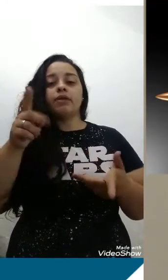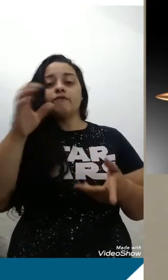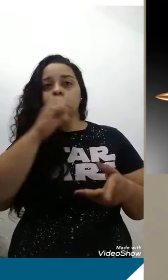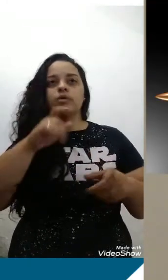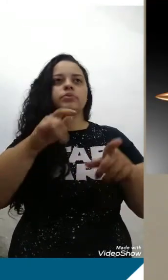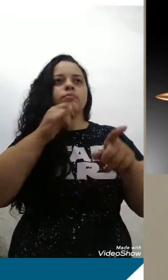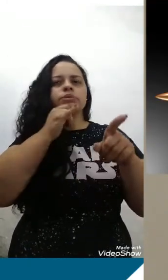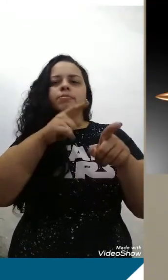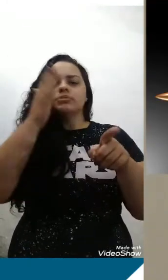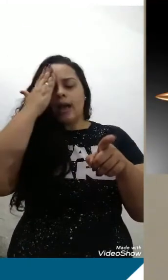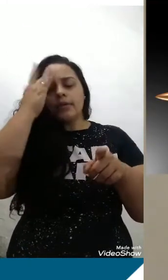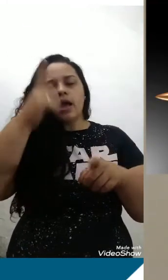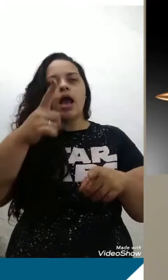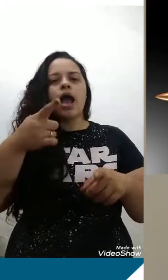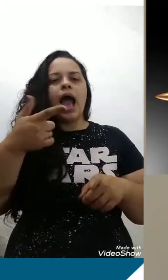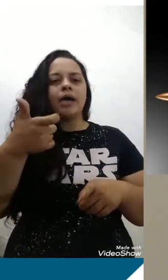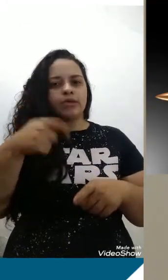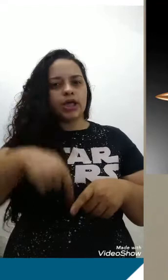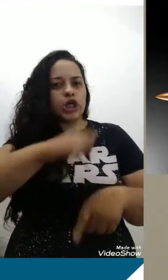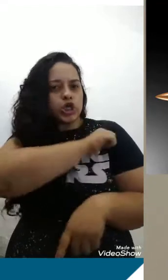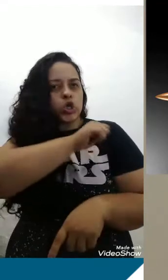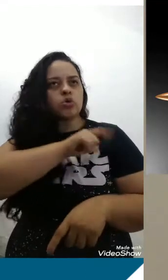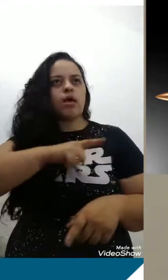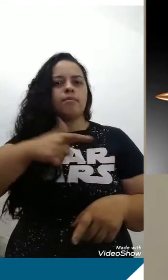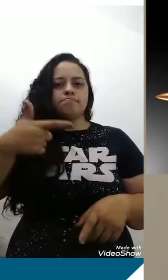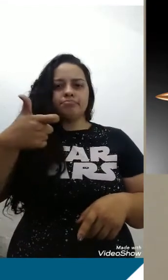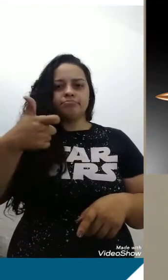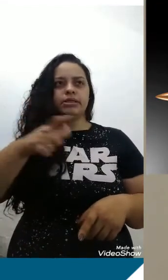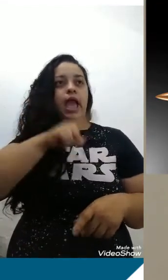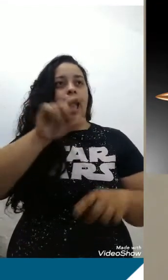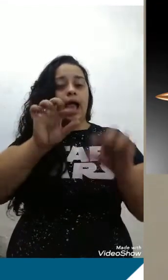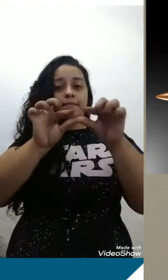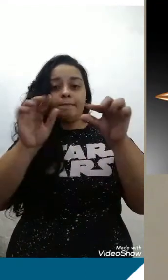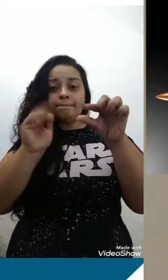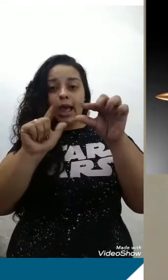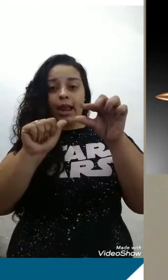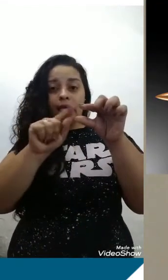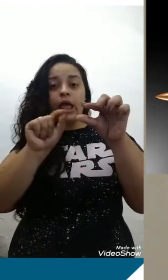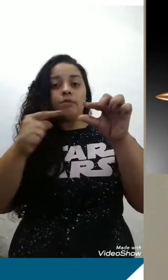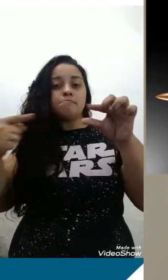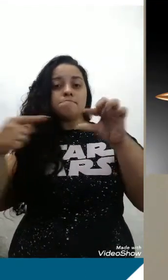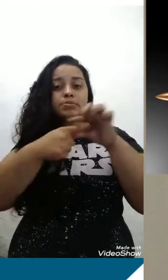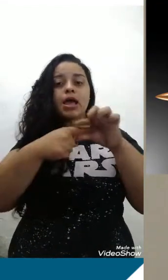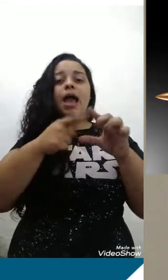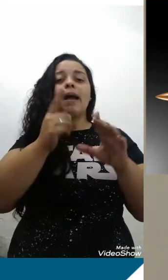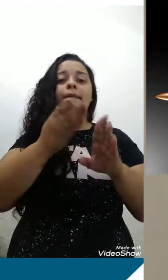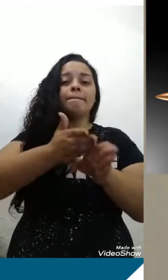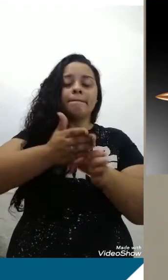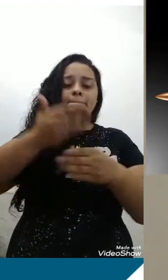nós temos projéteis que, ao atingirem até mesmo paredes de concreto,